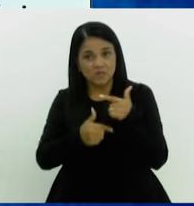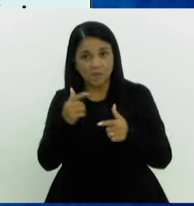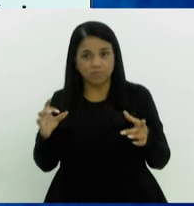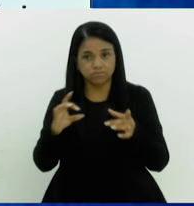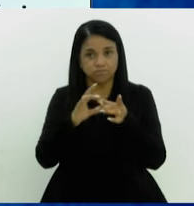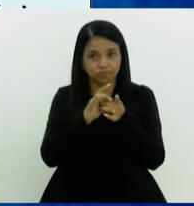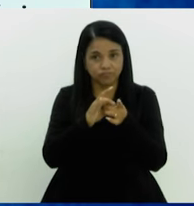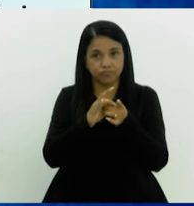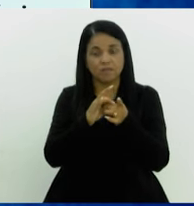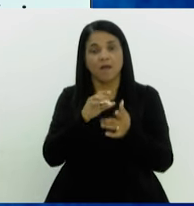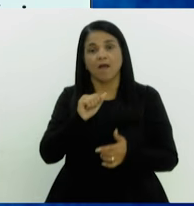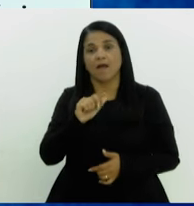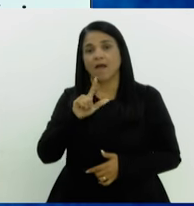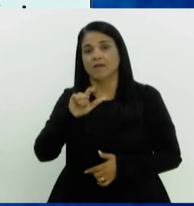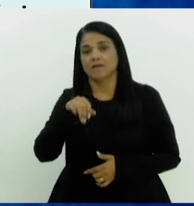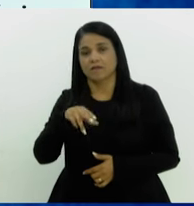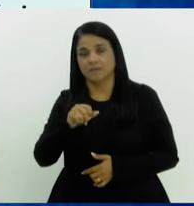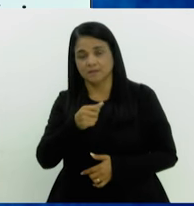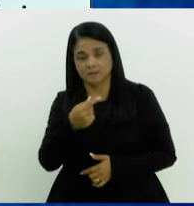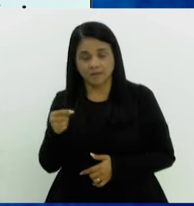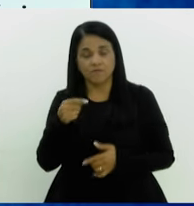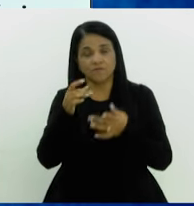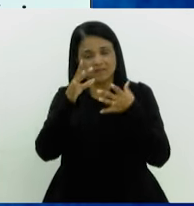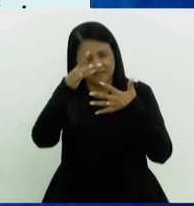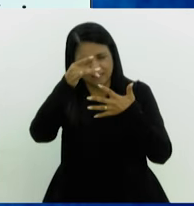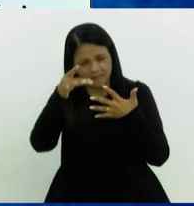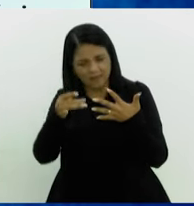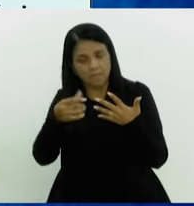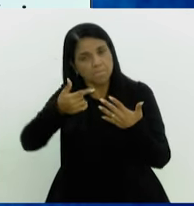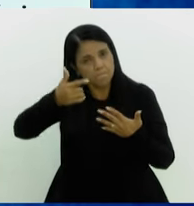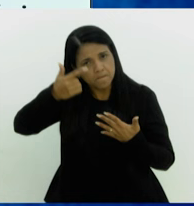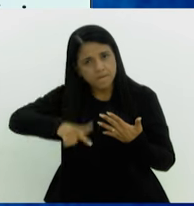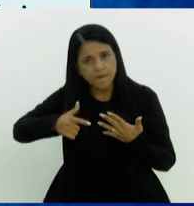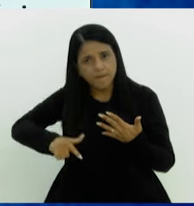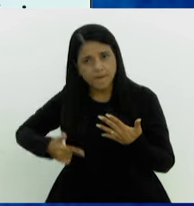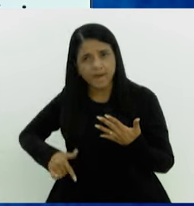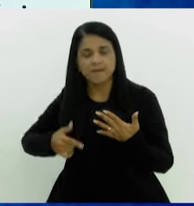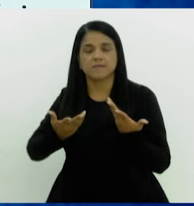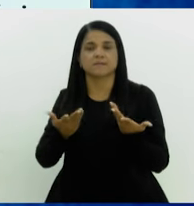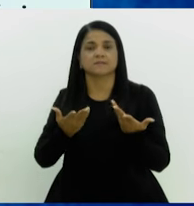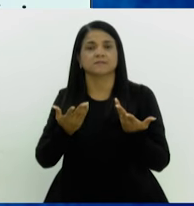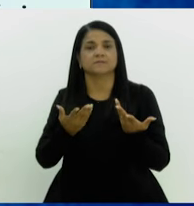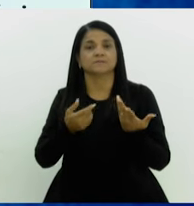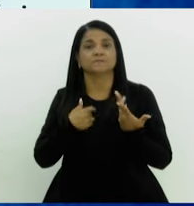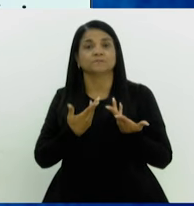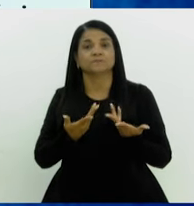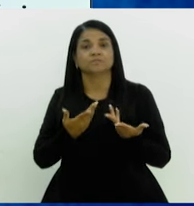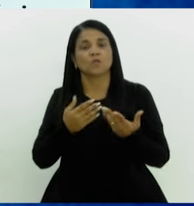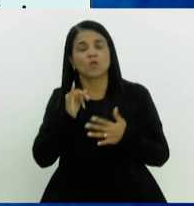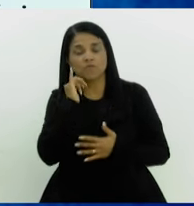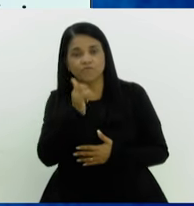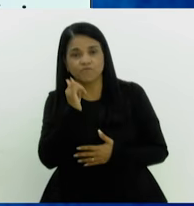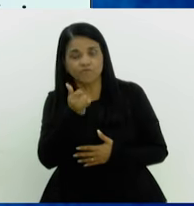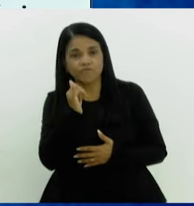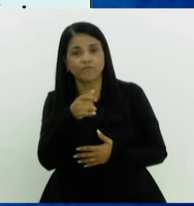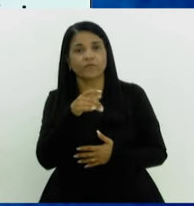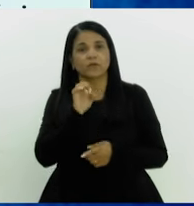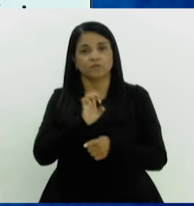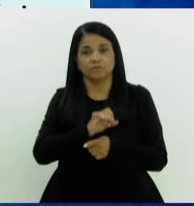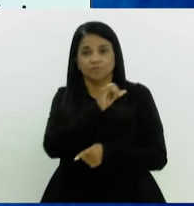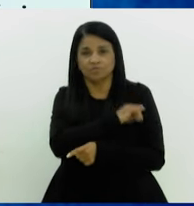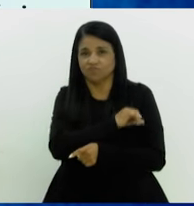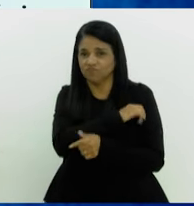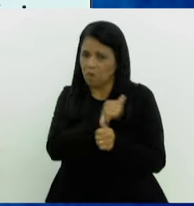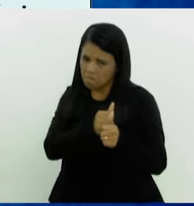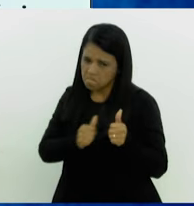oferecer para vocês e eu vou deixar Mari detalhar mais esse trabalho e para finalizar eu quero contar que o Rio de Janeiro claro que já saiu